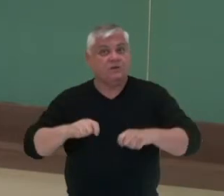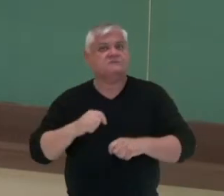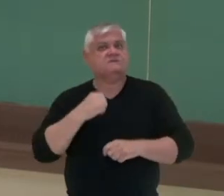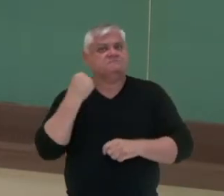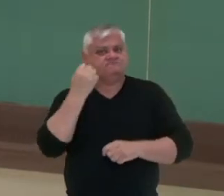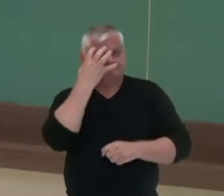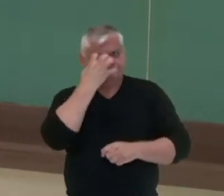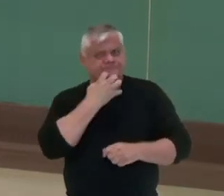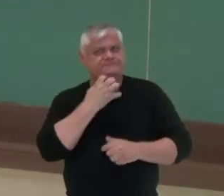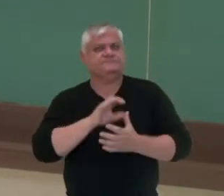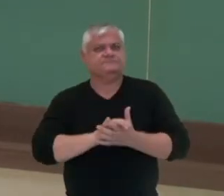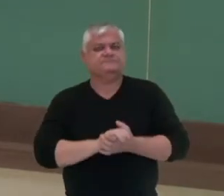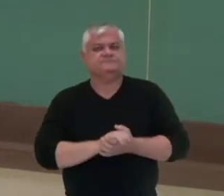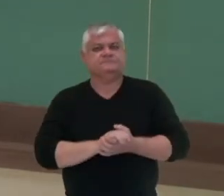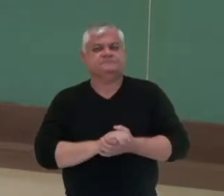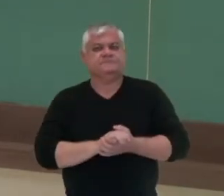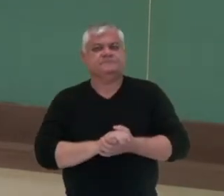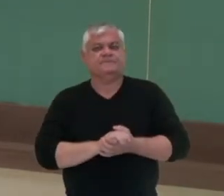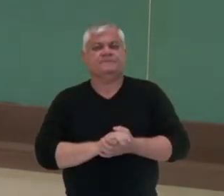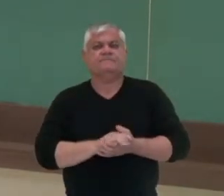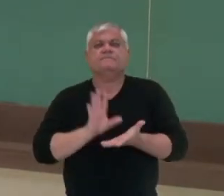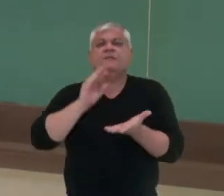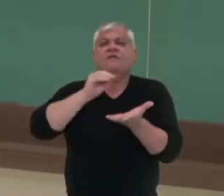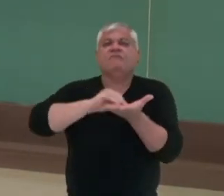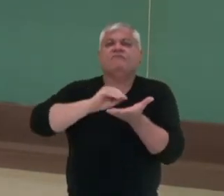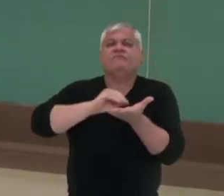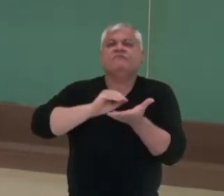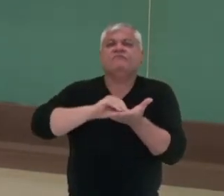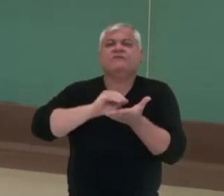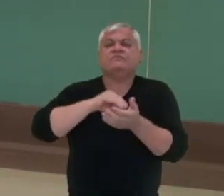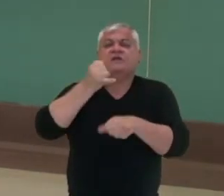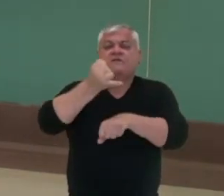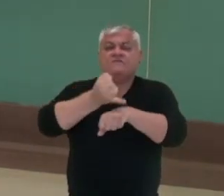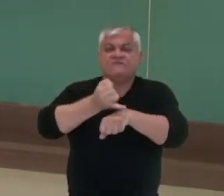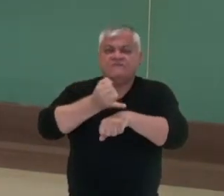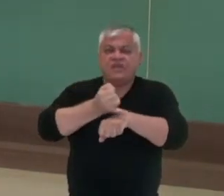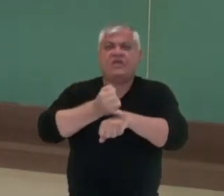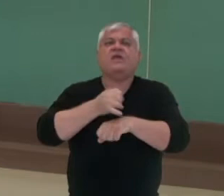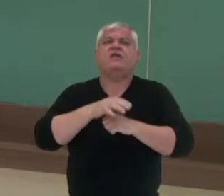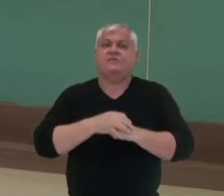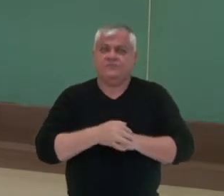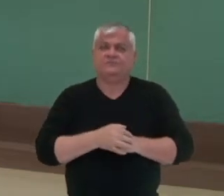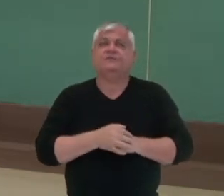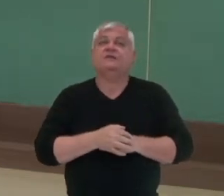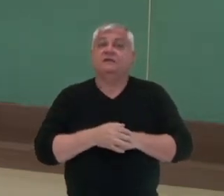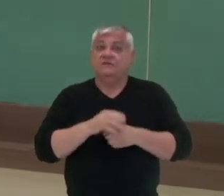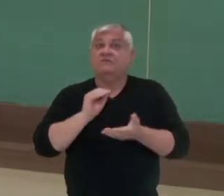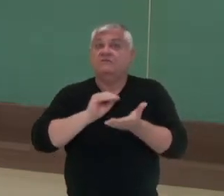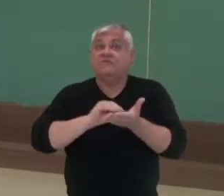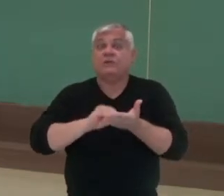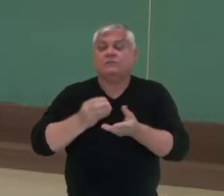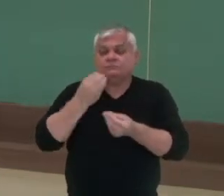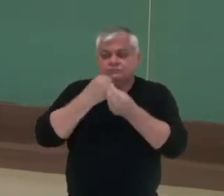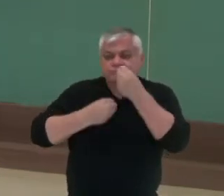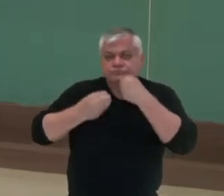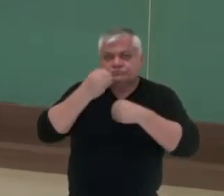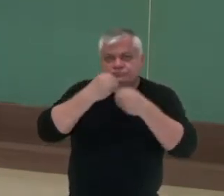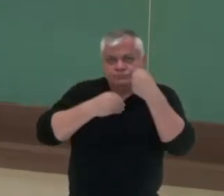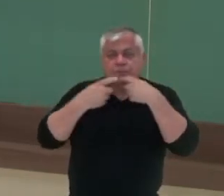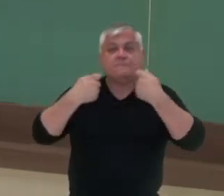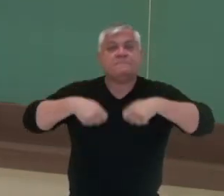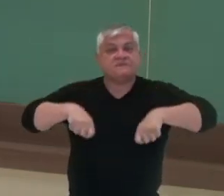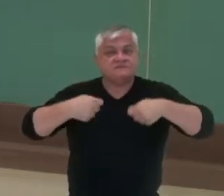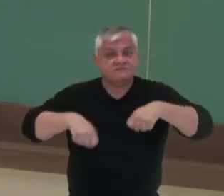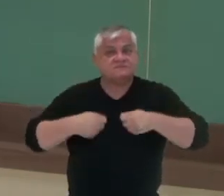sérias. A anemia por deficiência de ferro, pode ser a ferropriva, geralmente com alimentação rica em